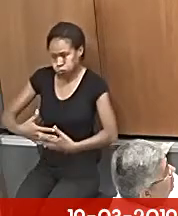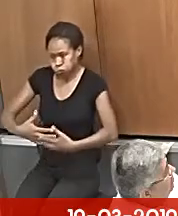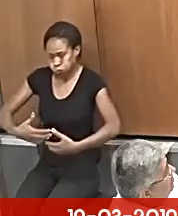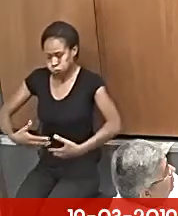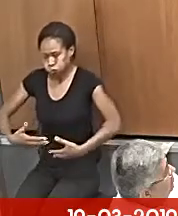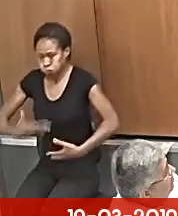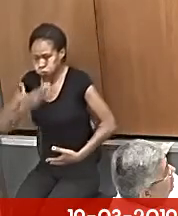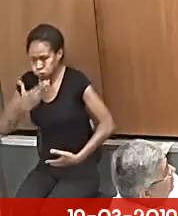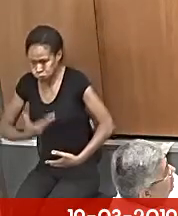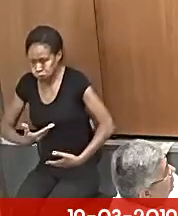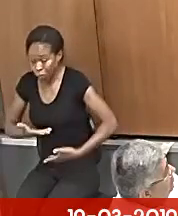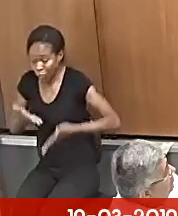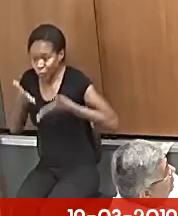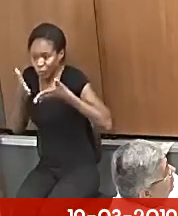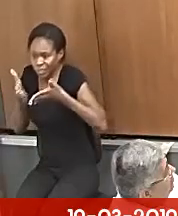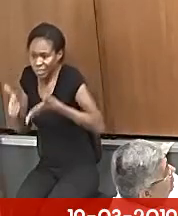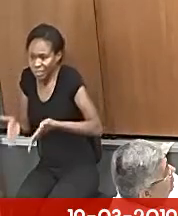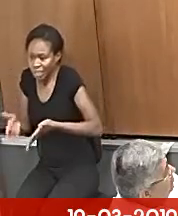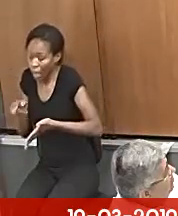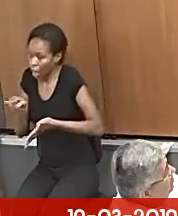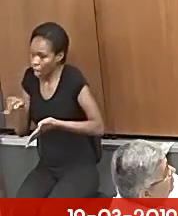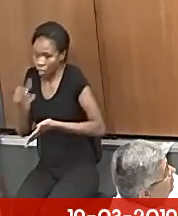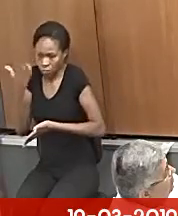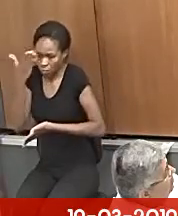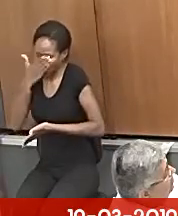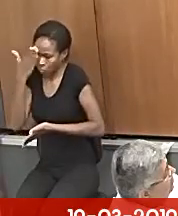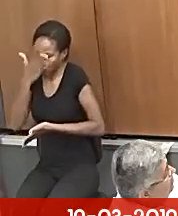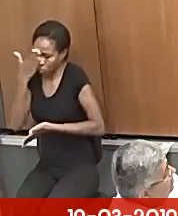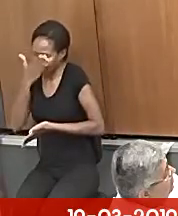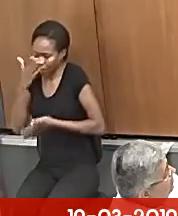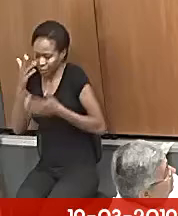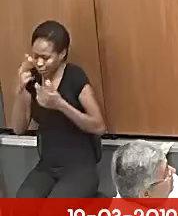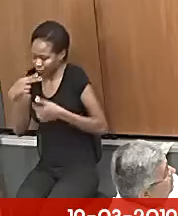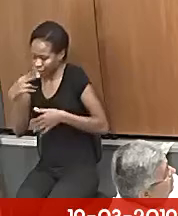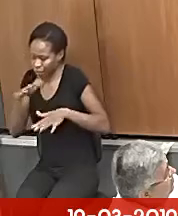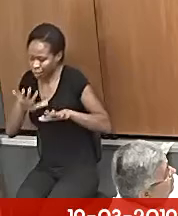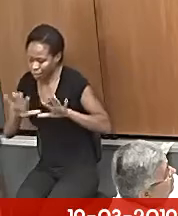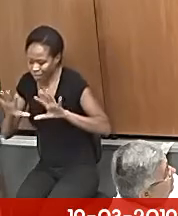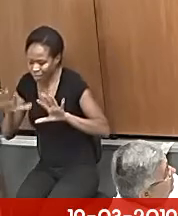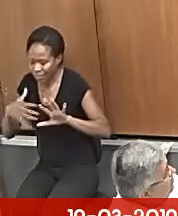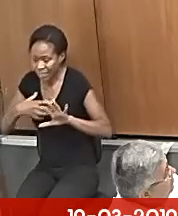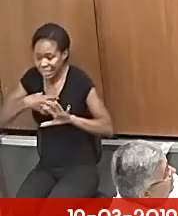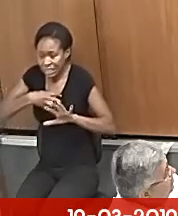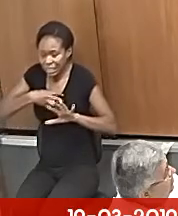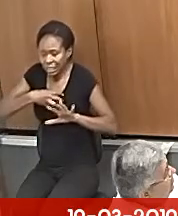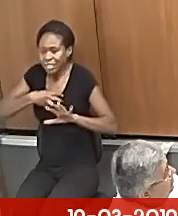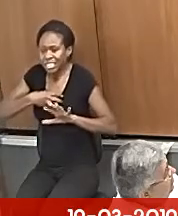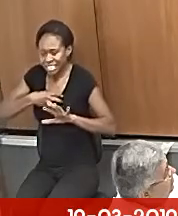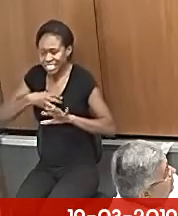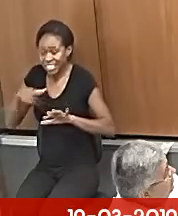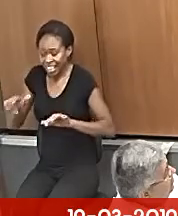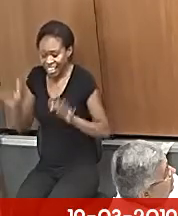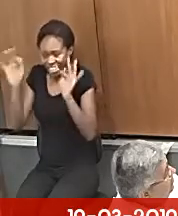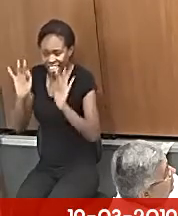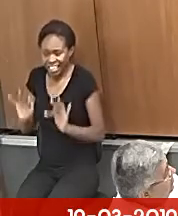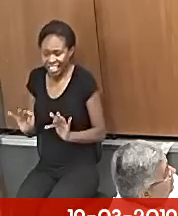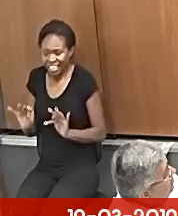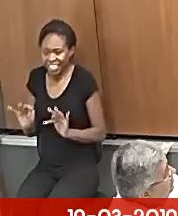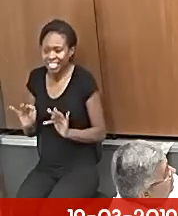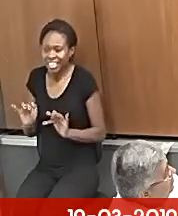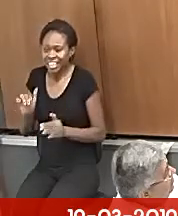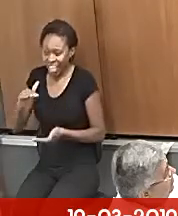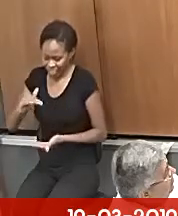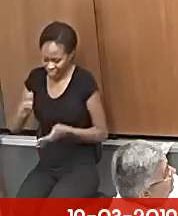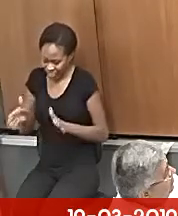anunciam eles sentem e aquela alegria transcende depois eu fui com das crianças ganhou um microfone com uma